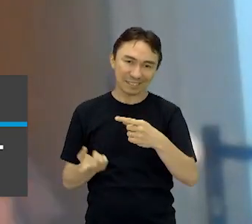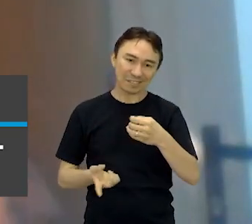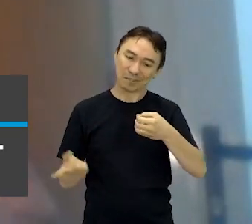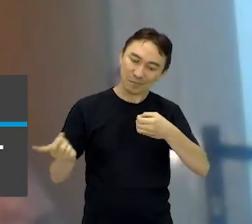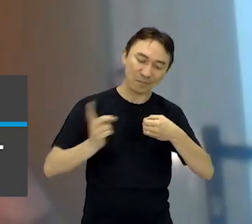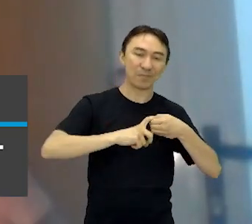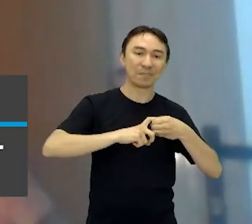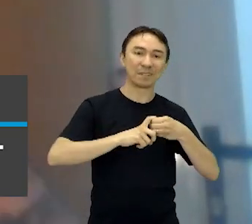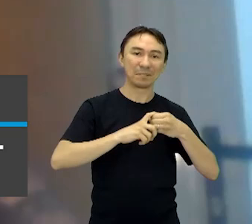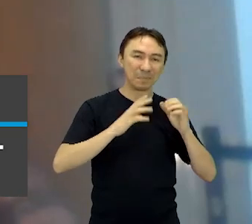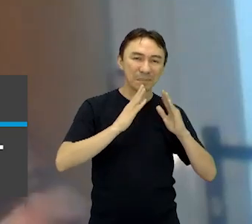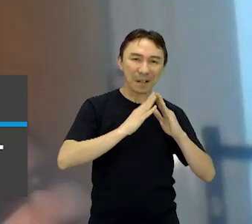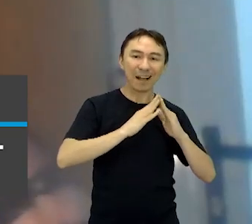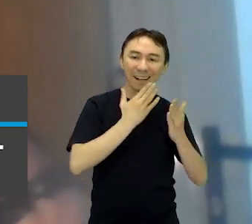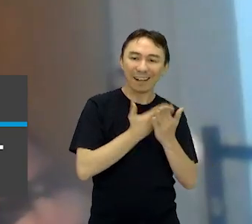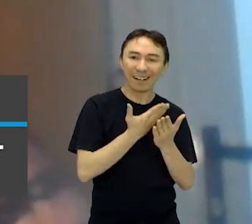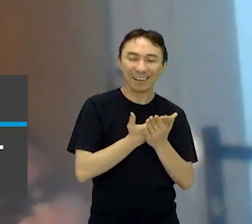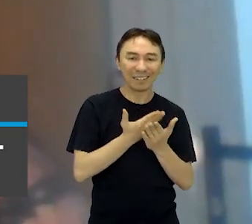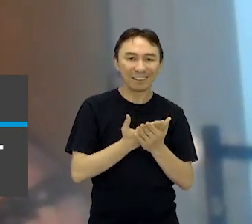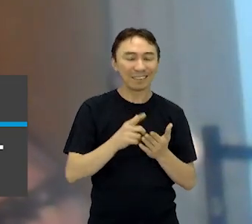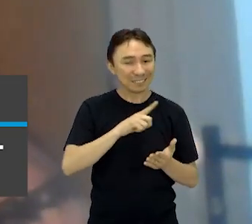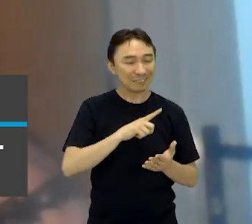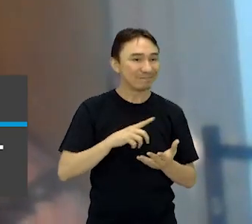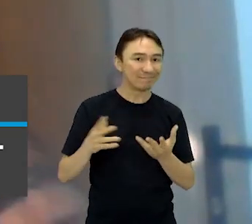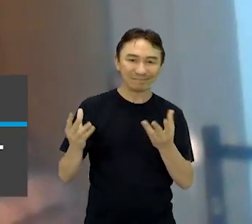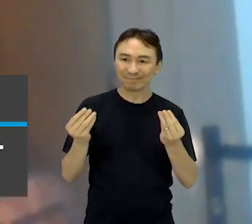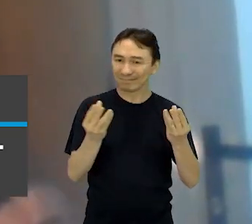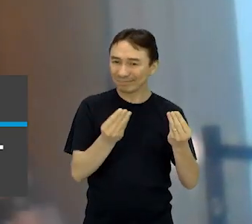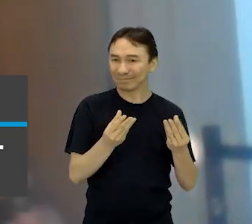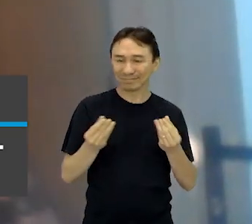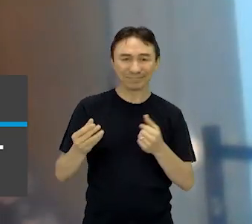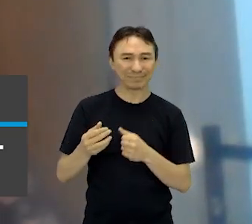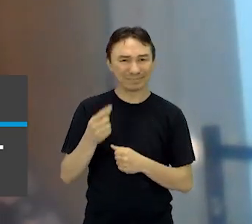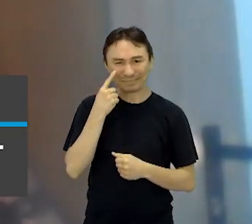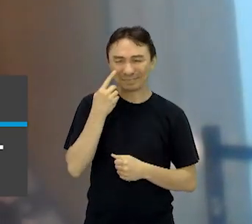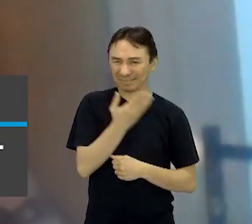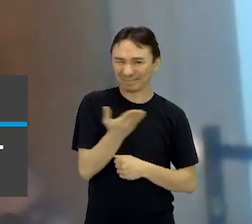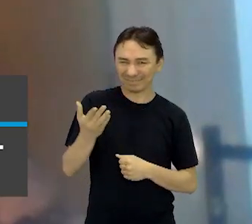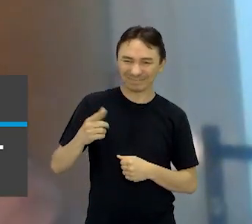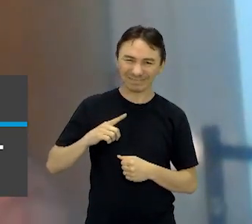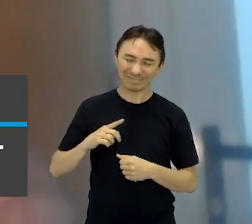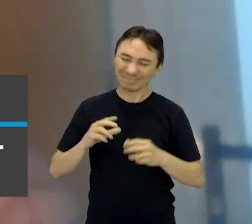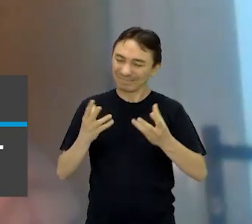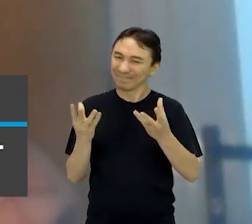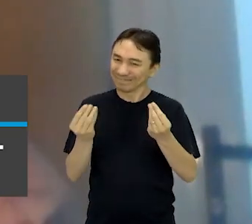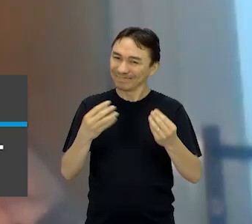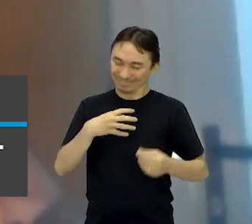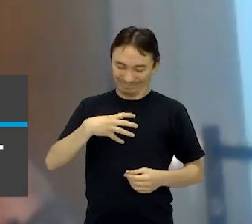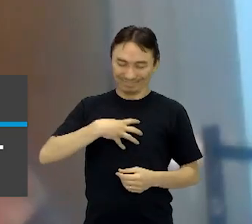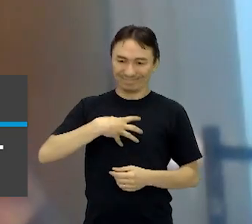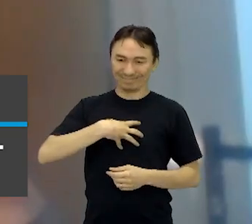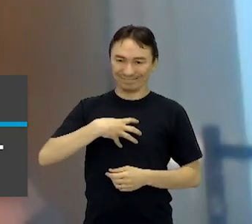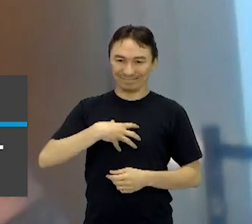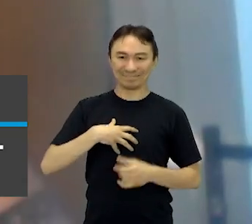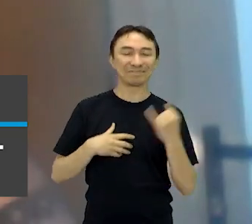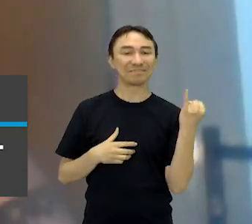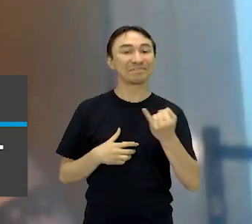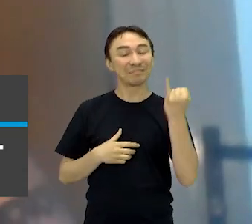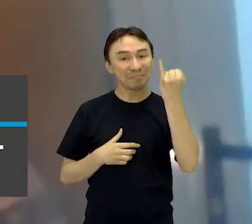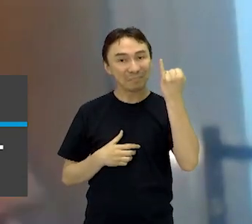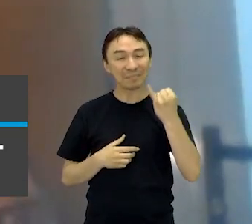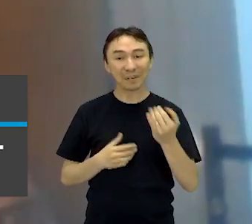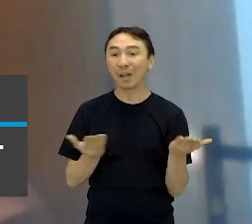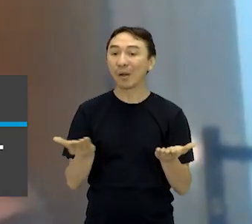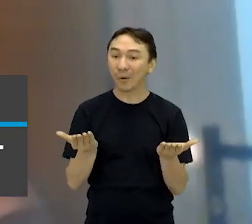importante a gente poder acolher os sentimentos dos outros e ter os nossos acolhidos também, né? Por isso que eu proponho que a gente